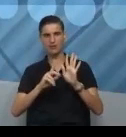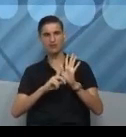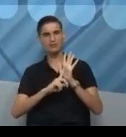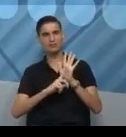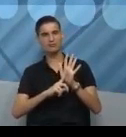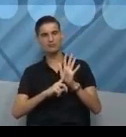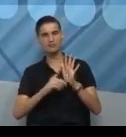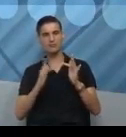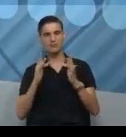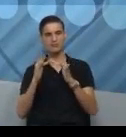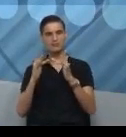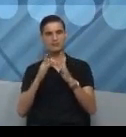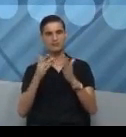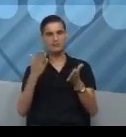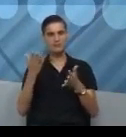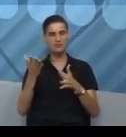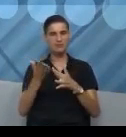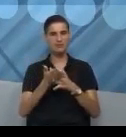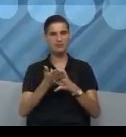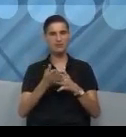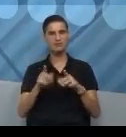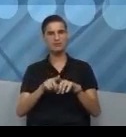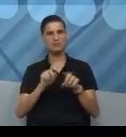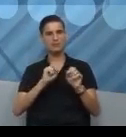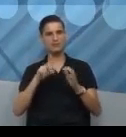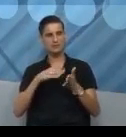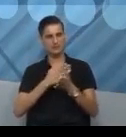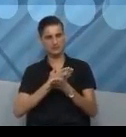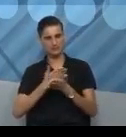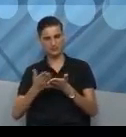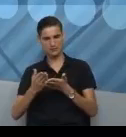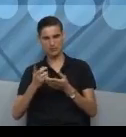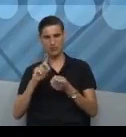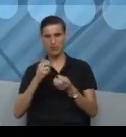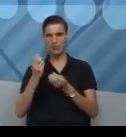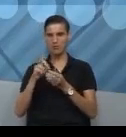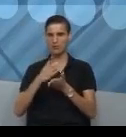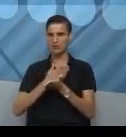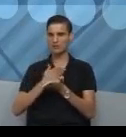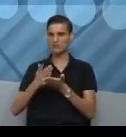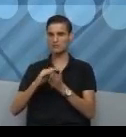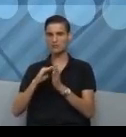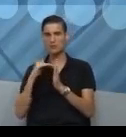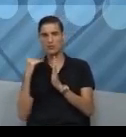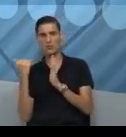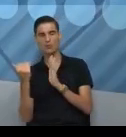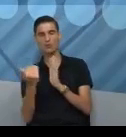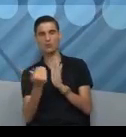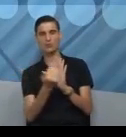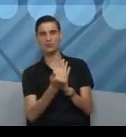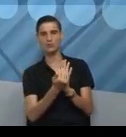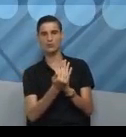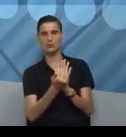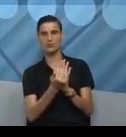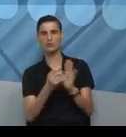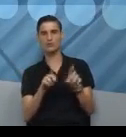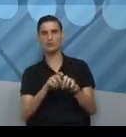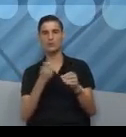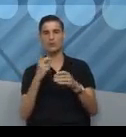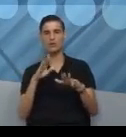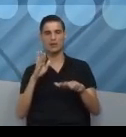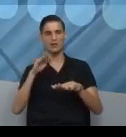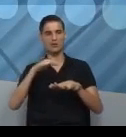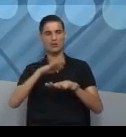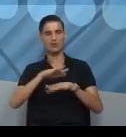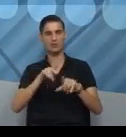entender os intervalos, como são as condições iniciais, como são as iniciais de contorno e como que a gente pode modelar a equação da onda